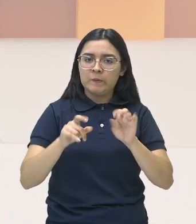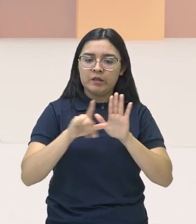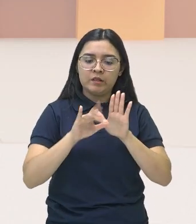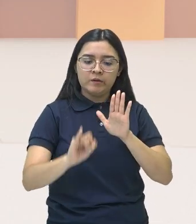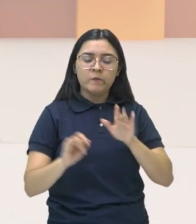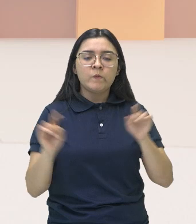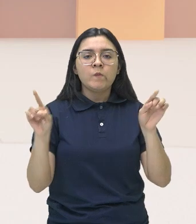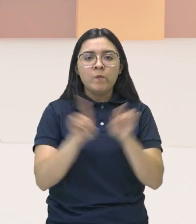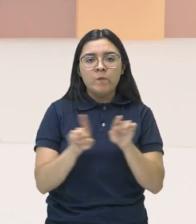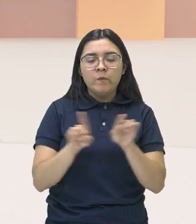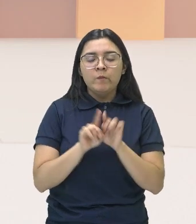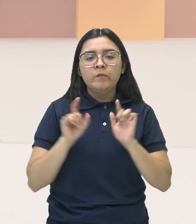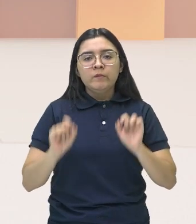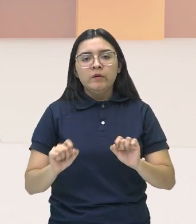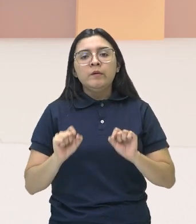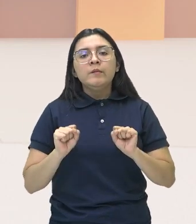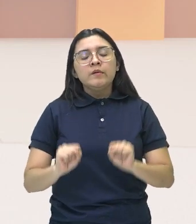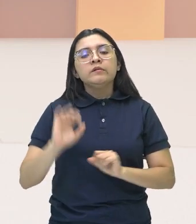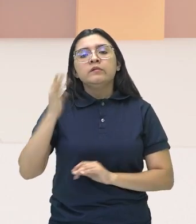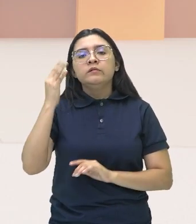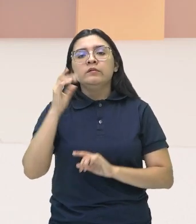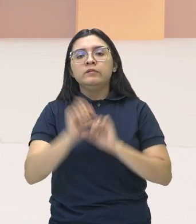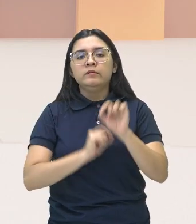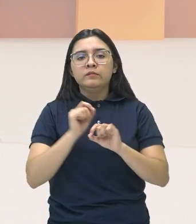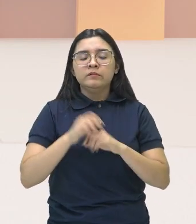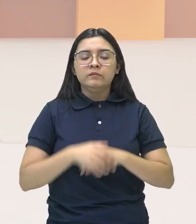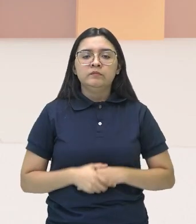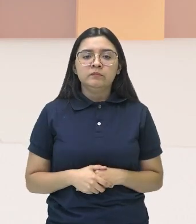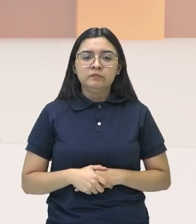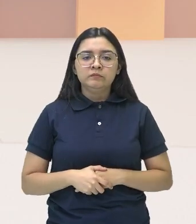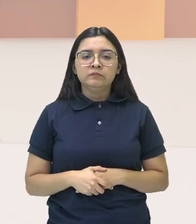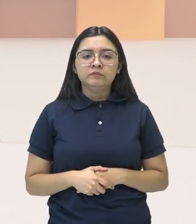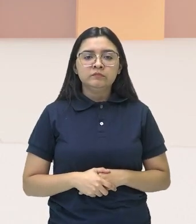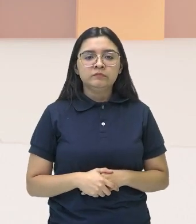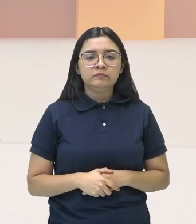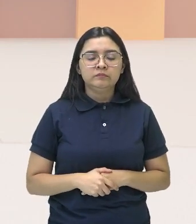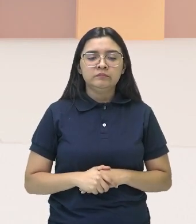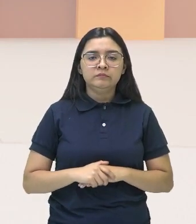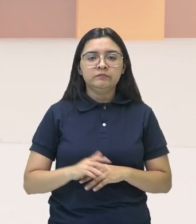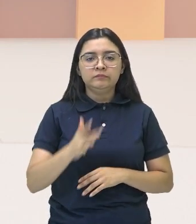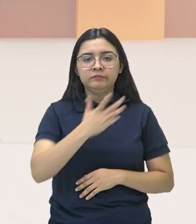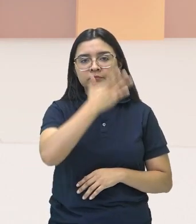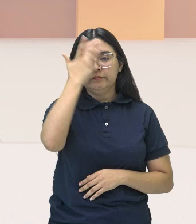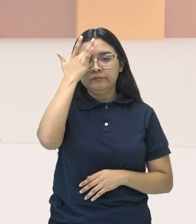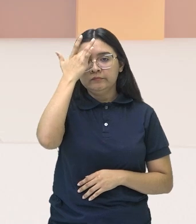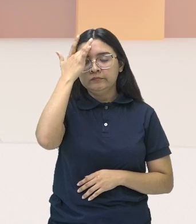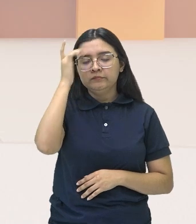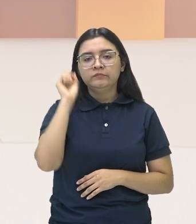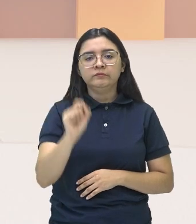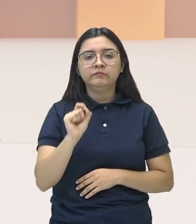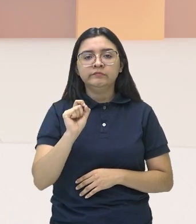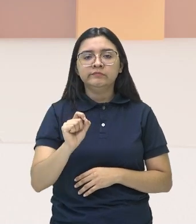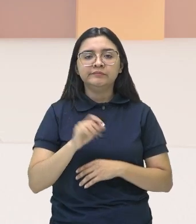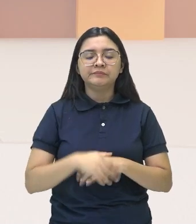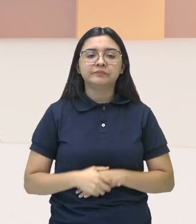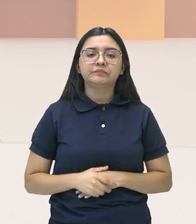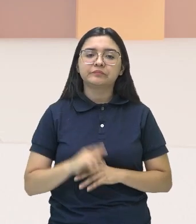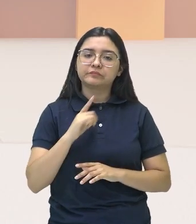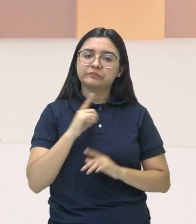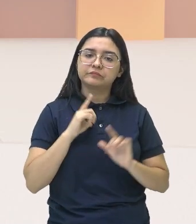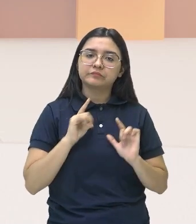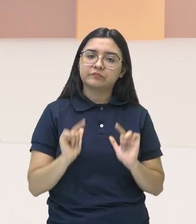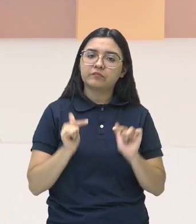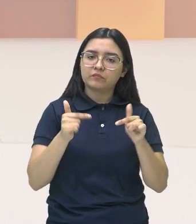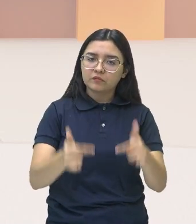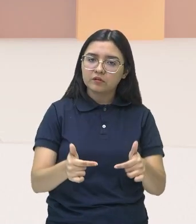também que isso pode acontecer, que pessoas que agem dessa